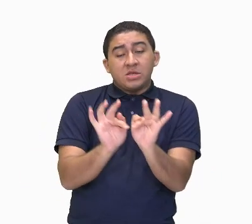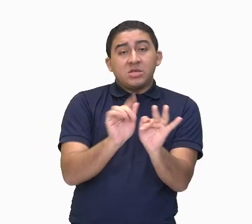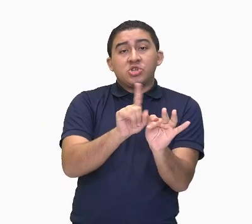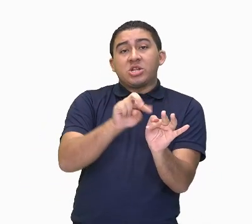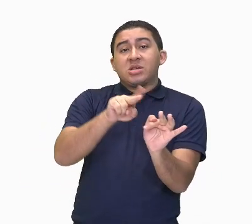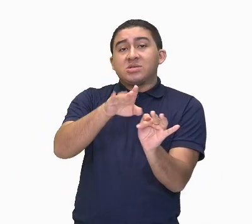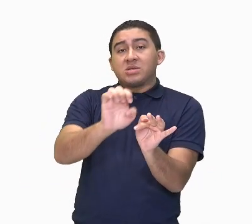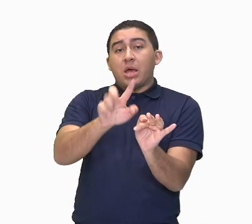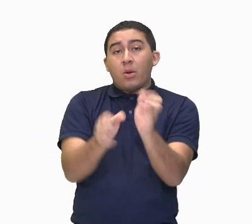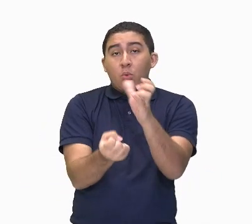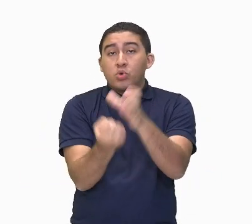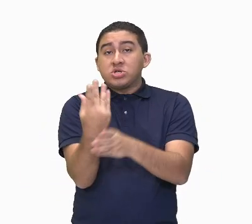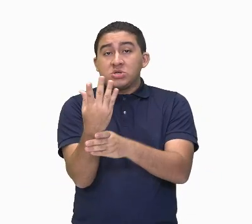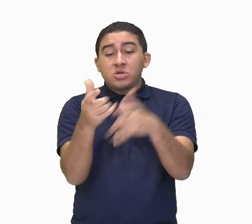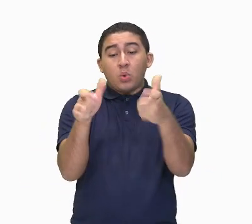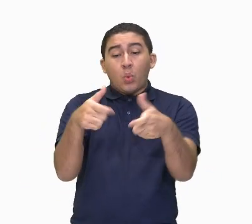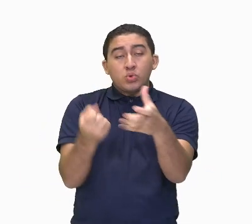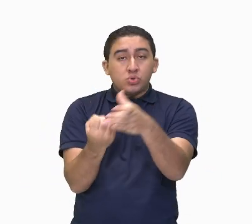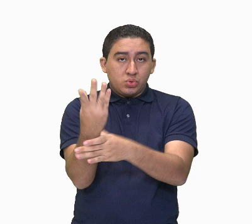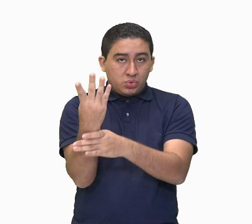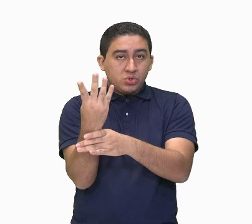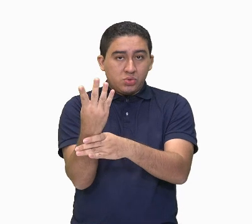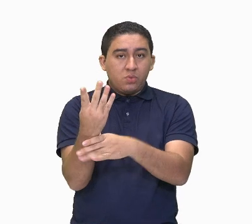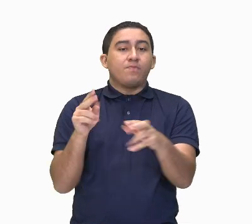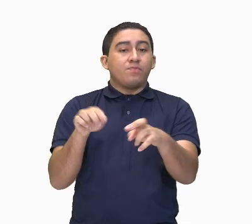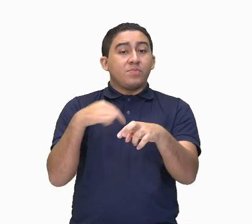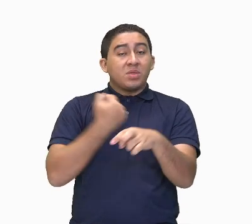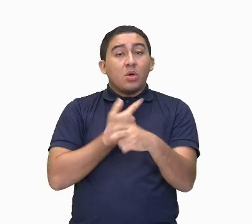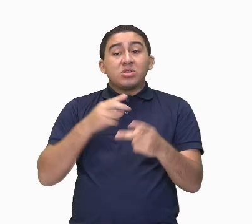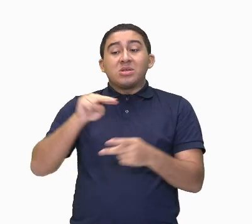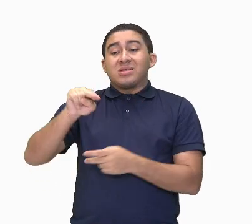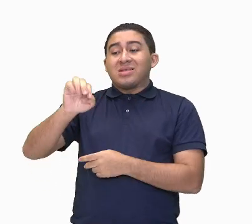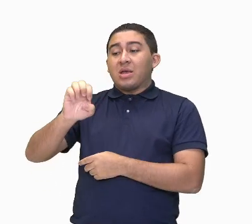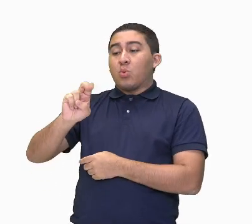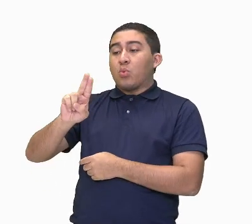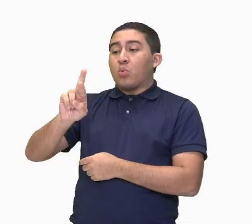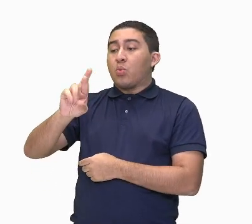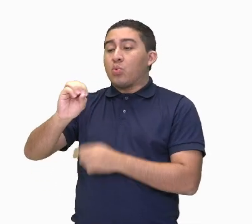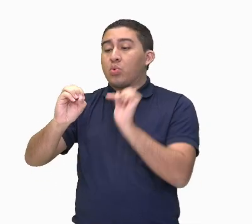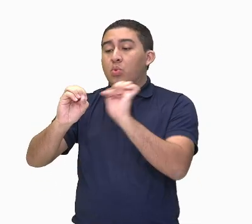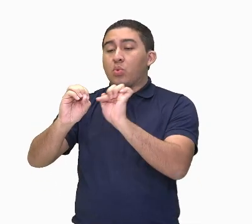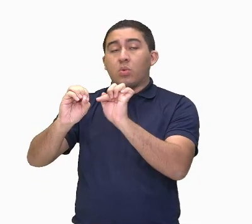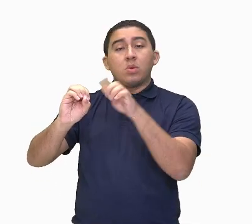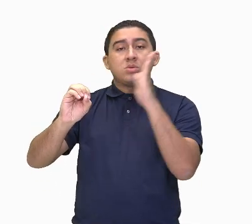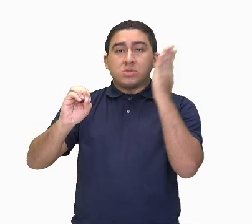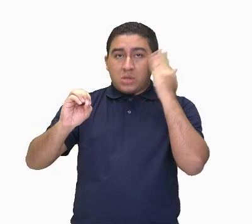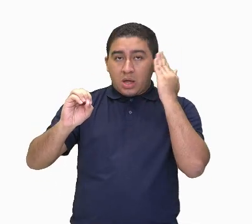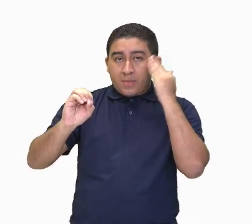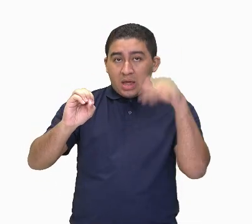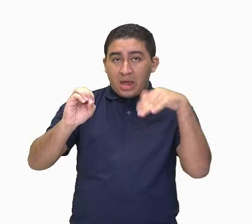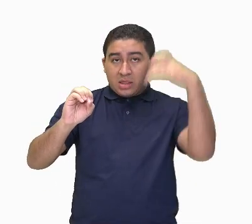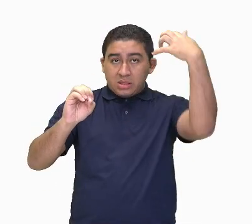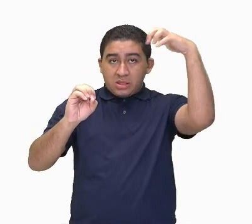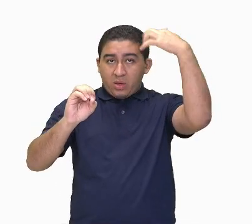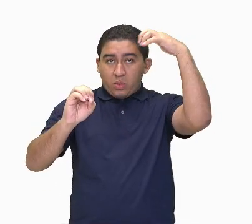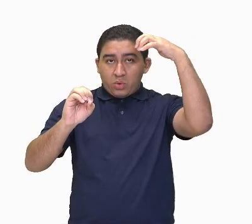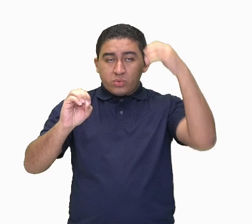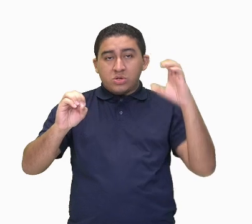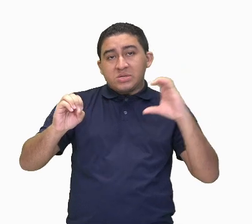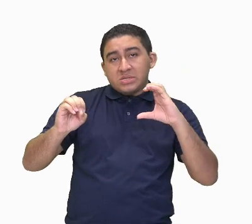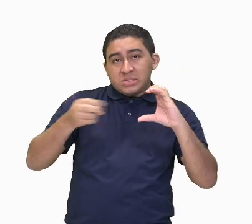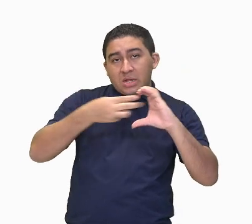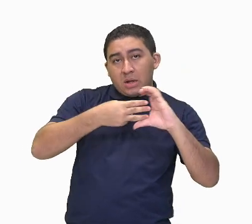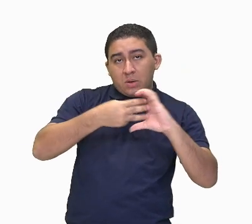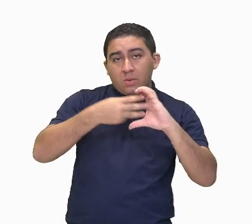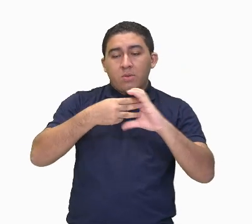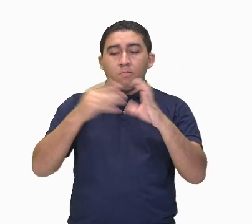origem, produção, né? Então a gente está observando aí que neurogênese, neuro a gente já sabe que está falando dos neurônios, né? Então a